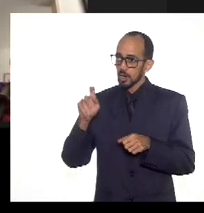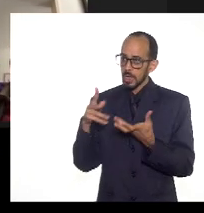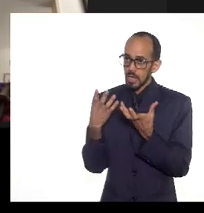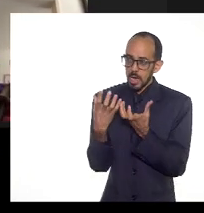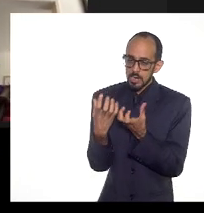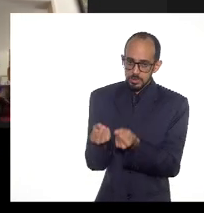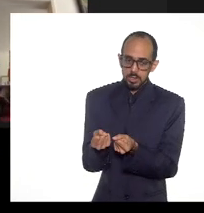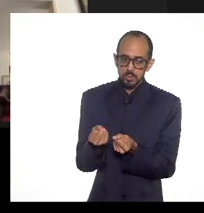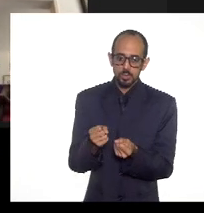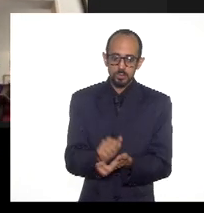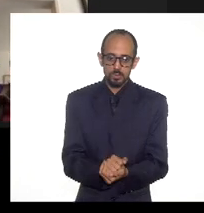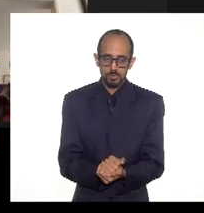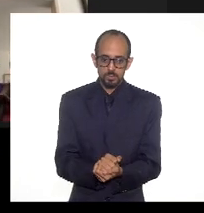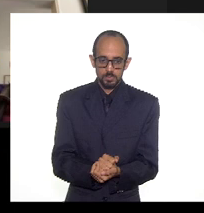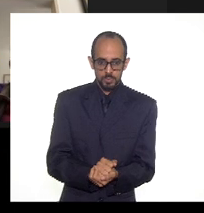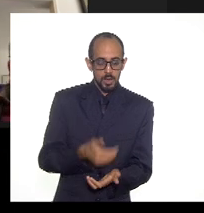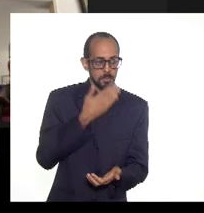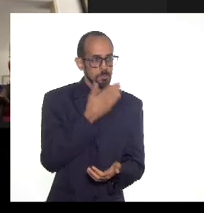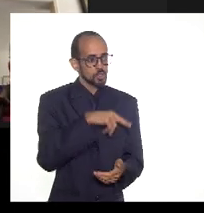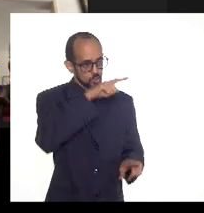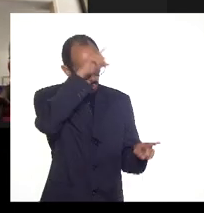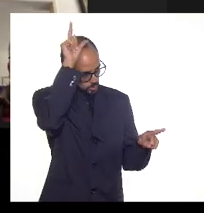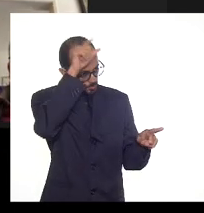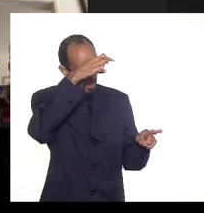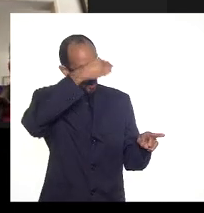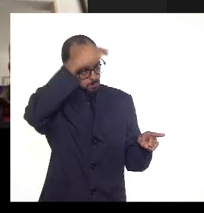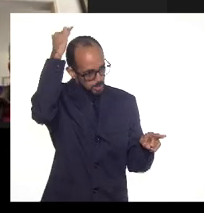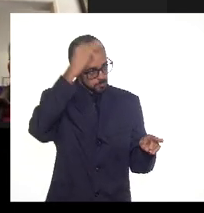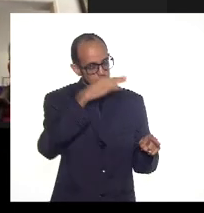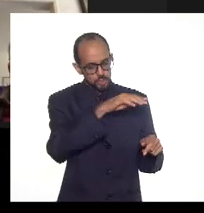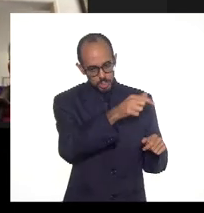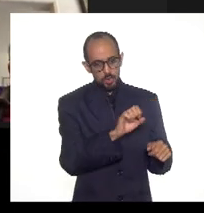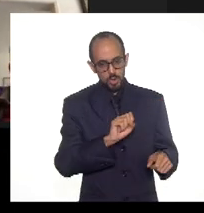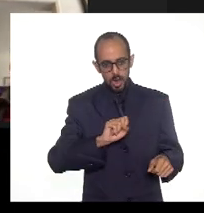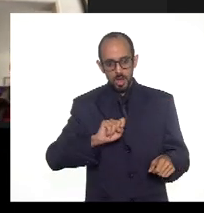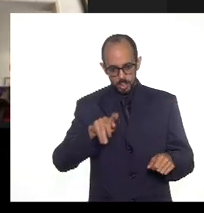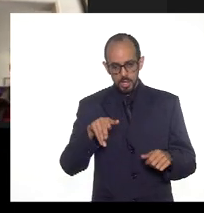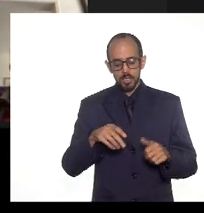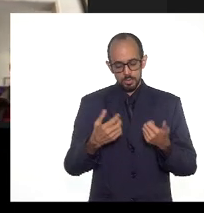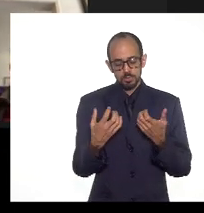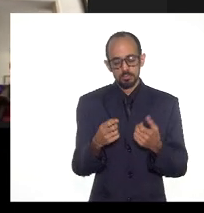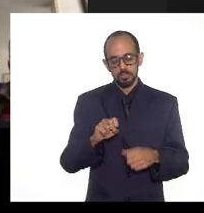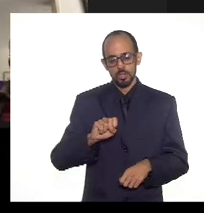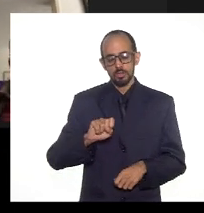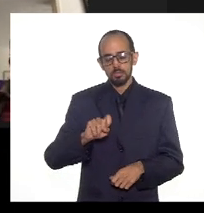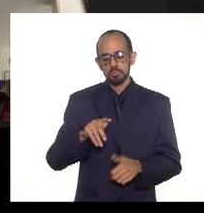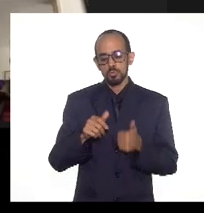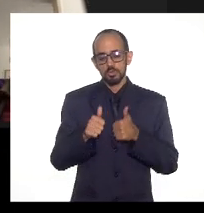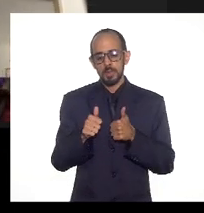deputado. Acolhido, deputado Luiz Paulo, o pedido do deputado Márcio Pacheco, está em baixa em diligência.